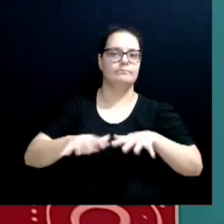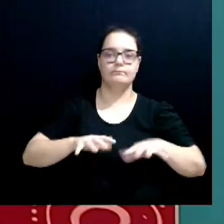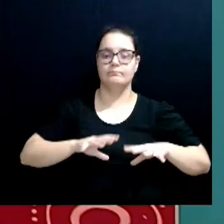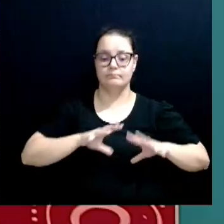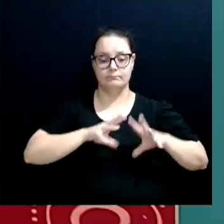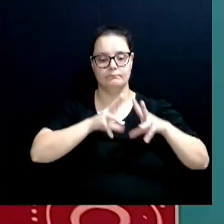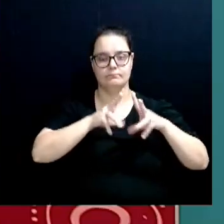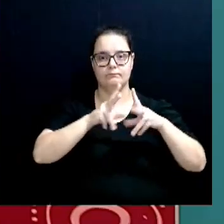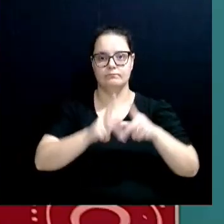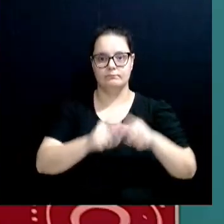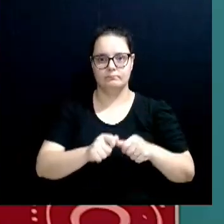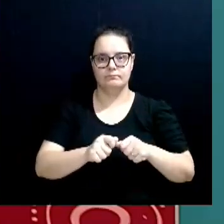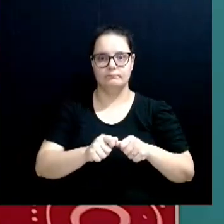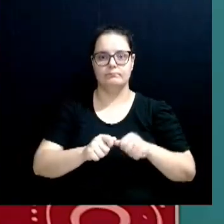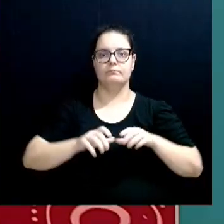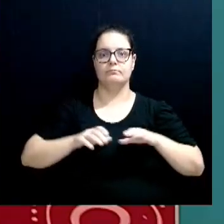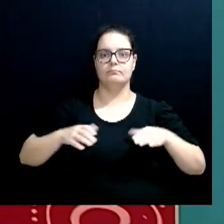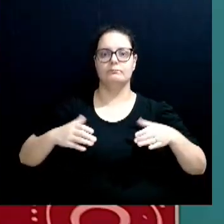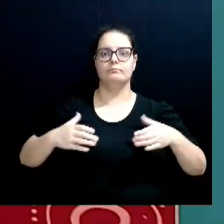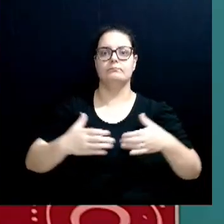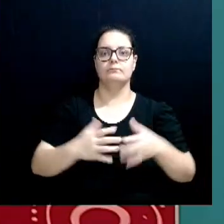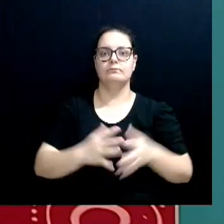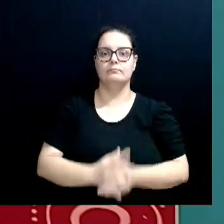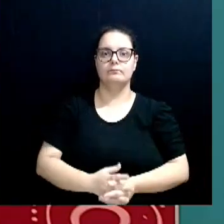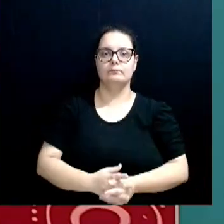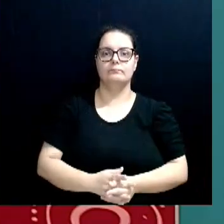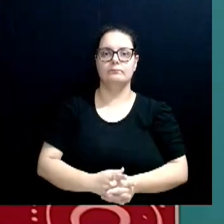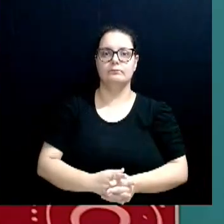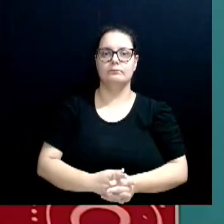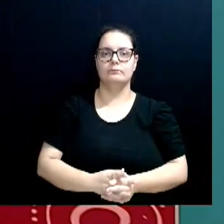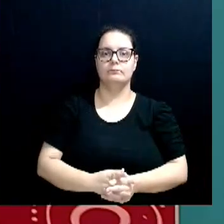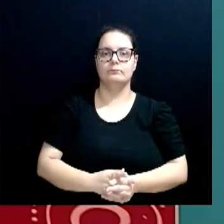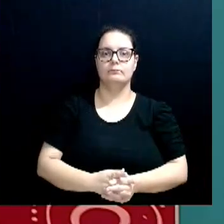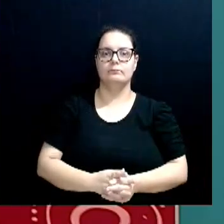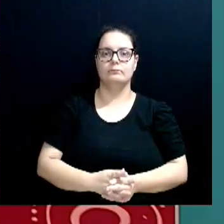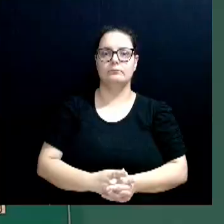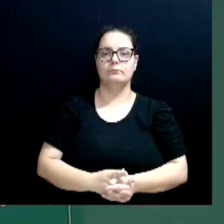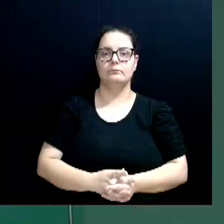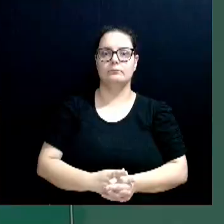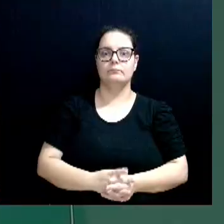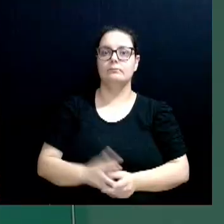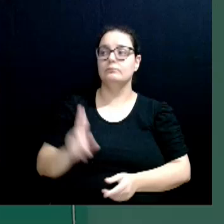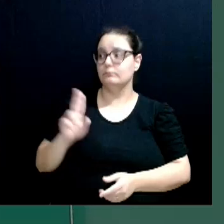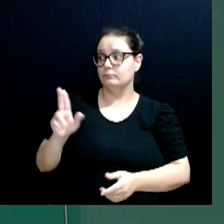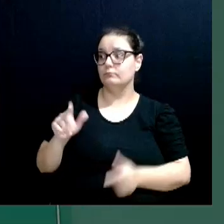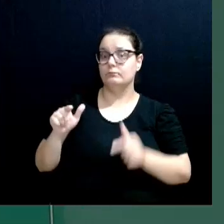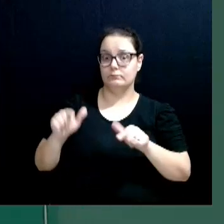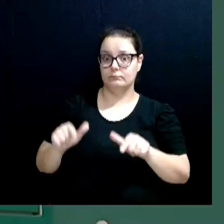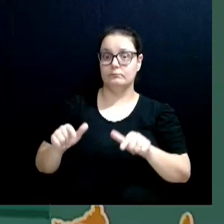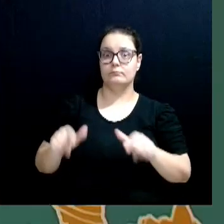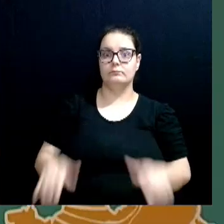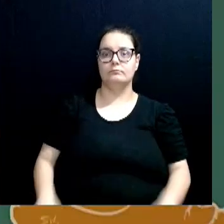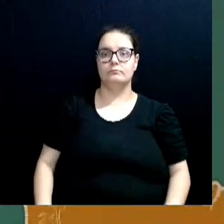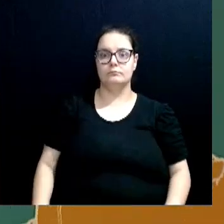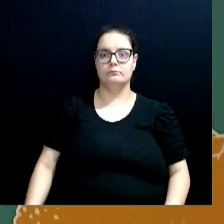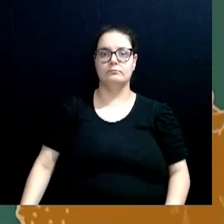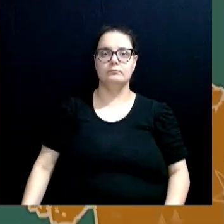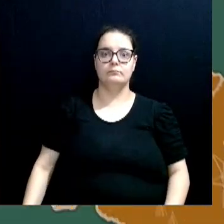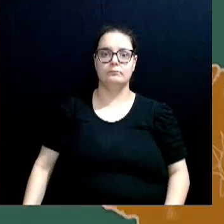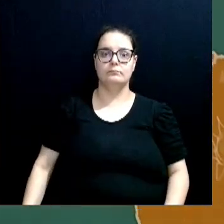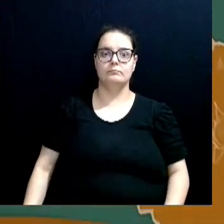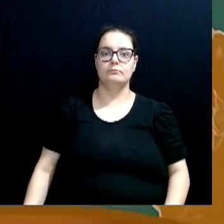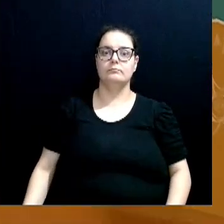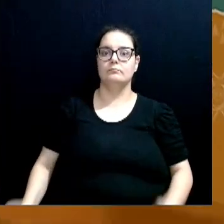coletivo. Fala o nome do lugar, pode apresentar um pouquinho o lugar. Aqui é o Centro de Estudos